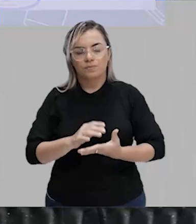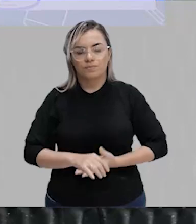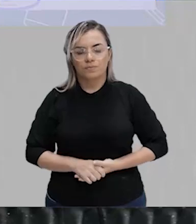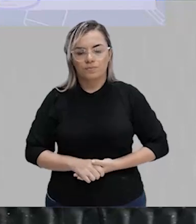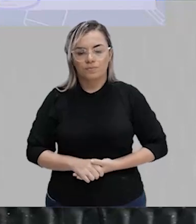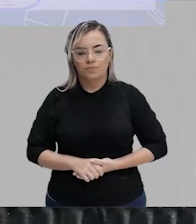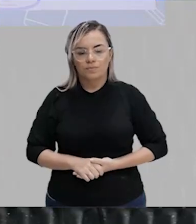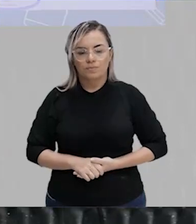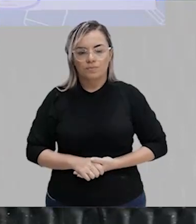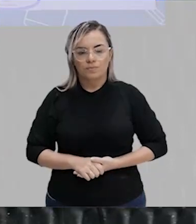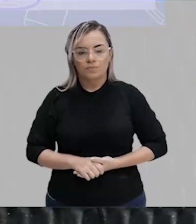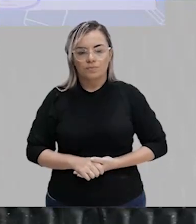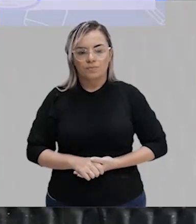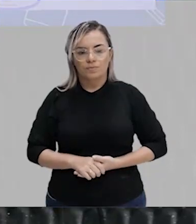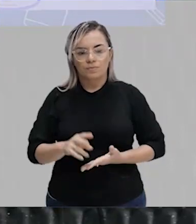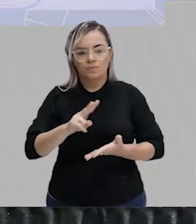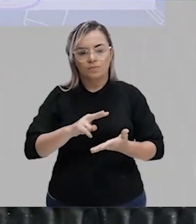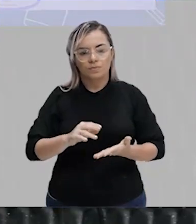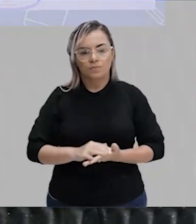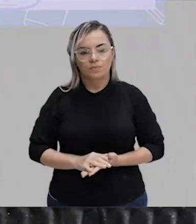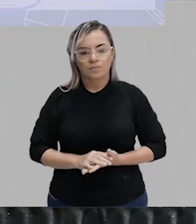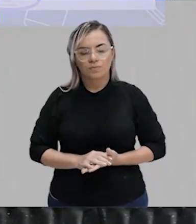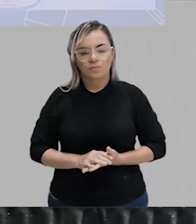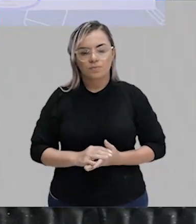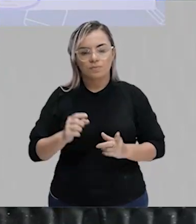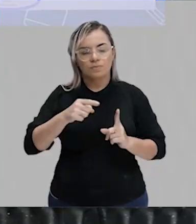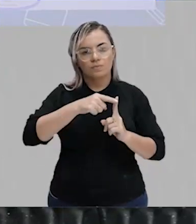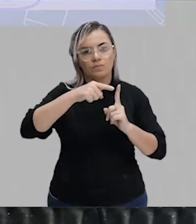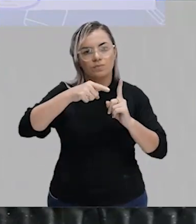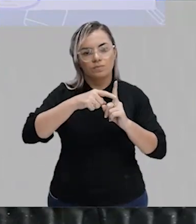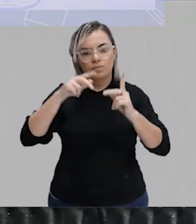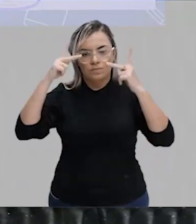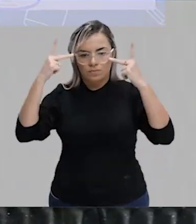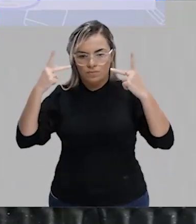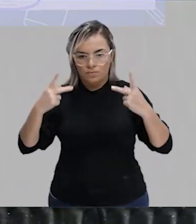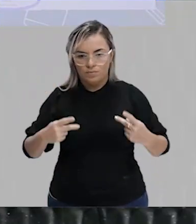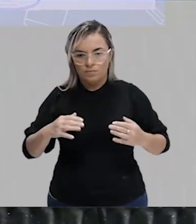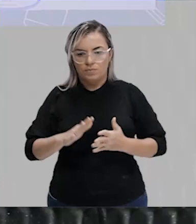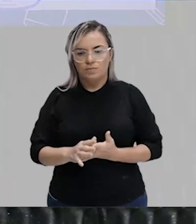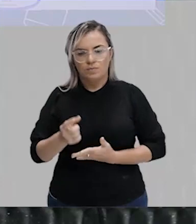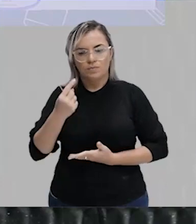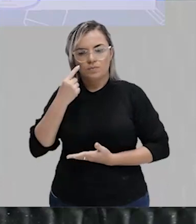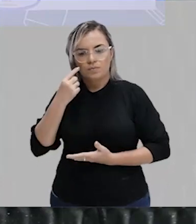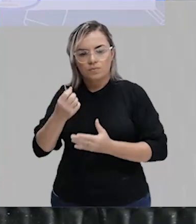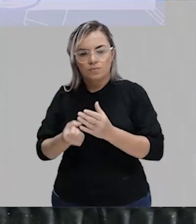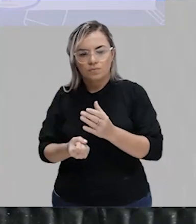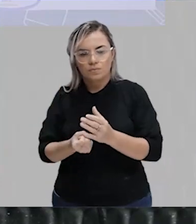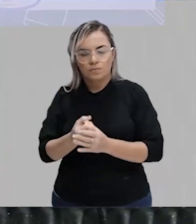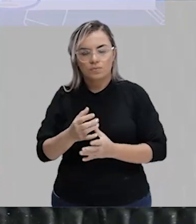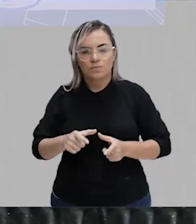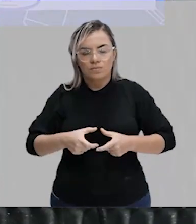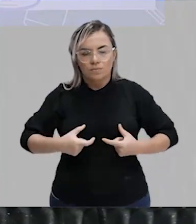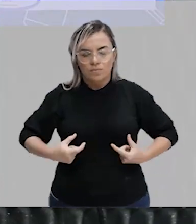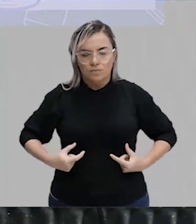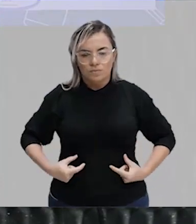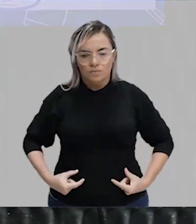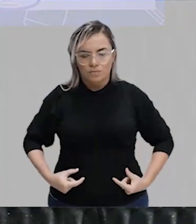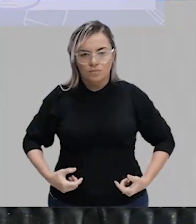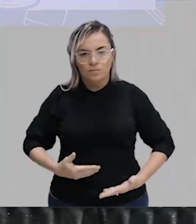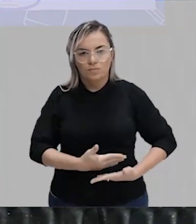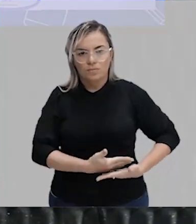de anexos embrionários que desempenham funções importantes para o desenvolvimento do feto. Uma